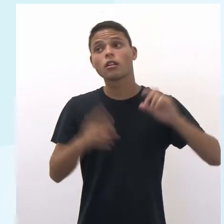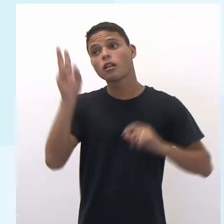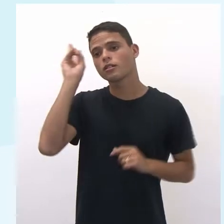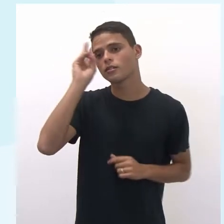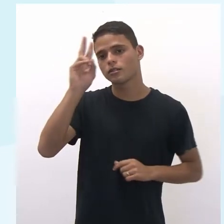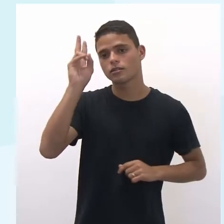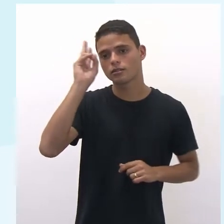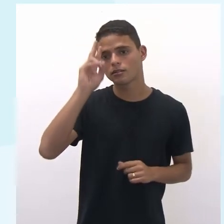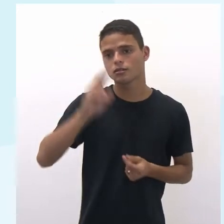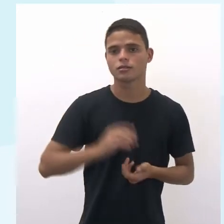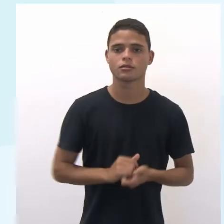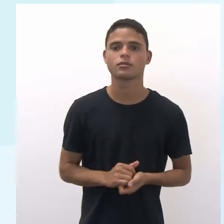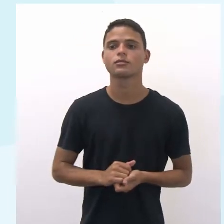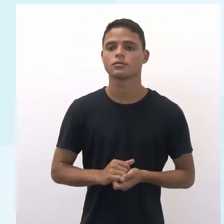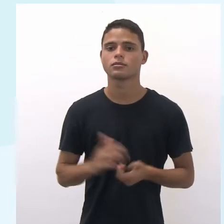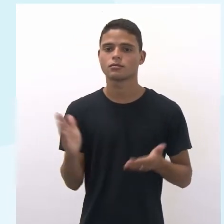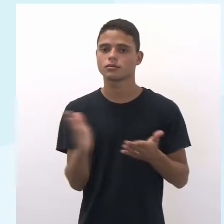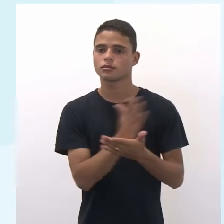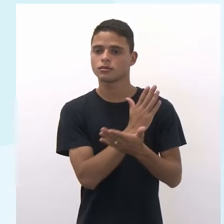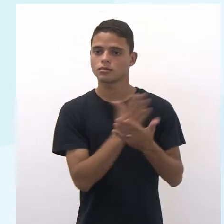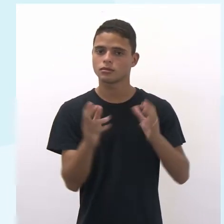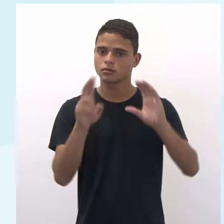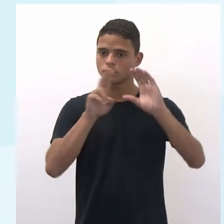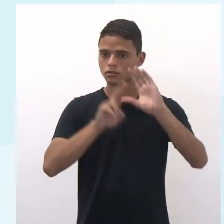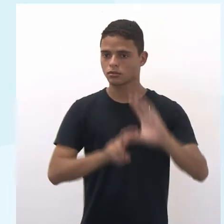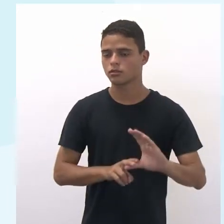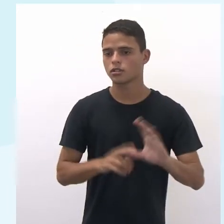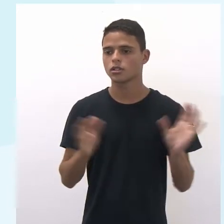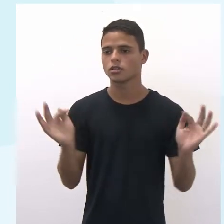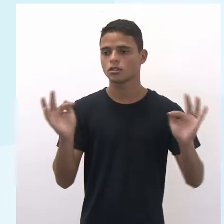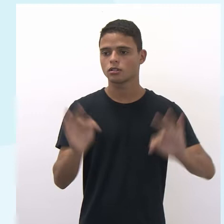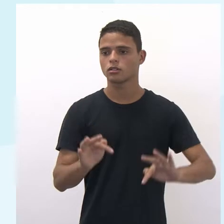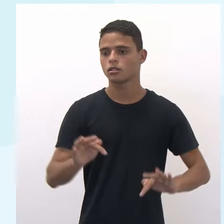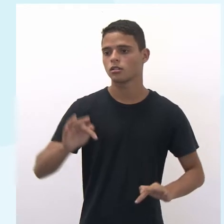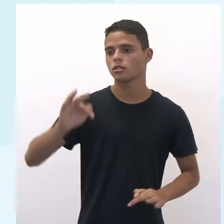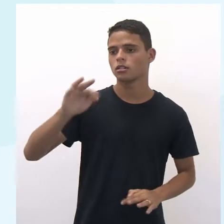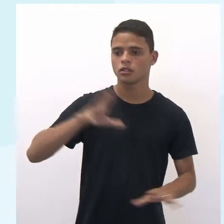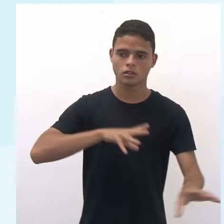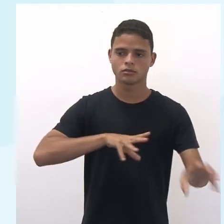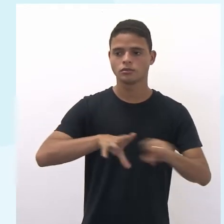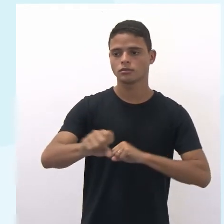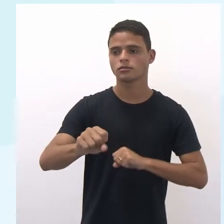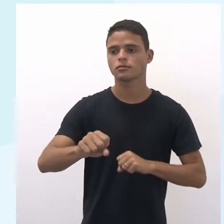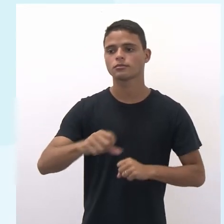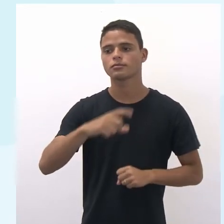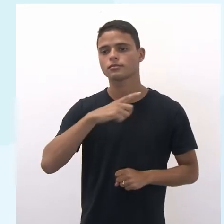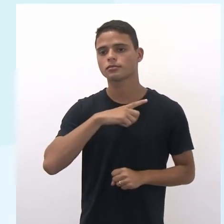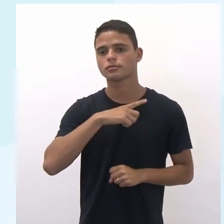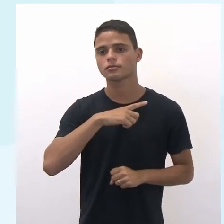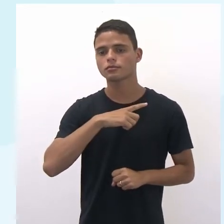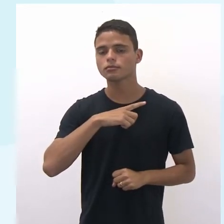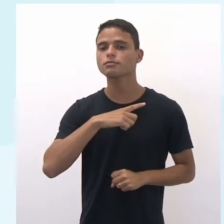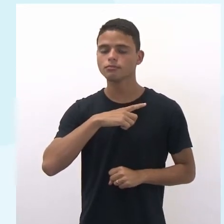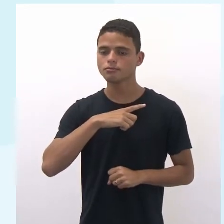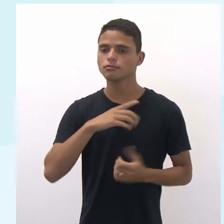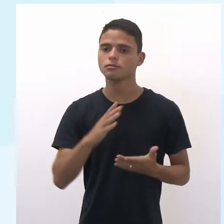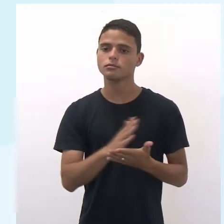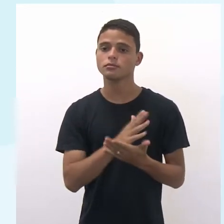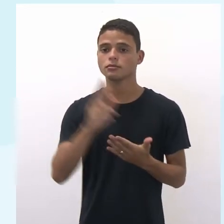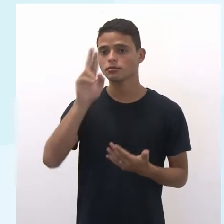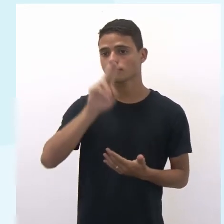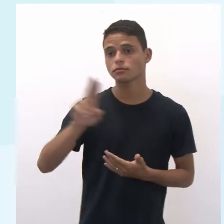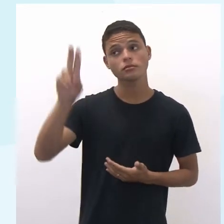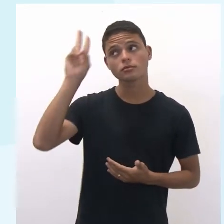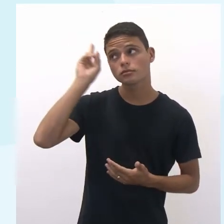históricos. Nas referências, no final desse PPT, desse material, está o recurso que nós usamos sobre a história